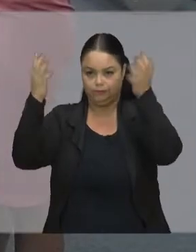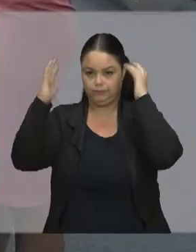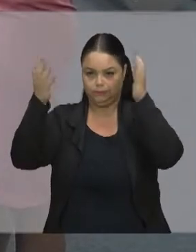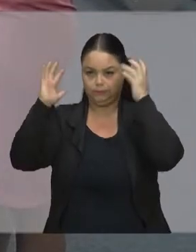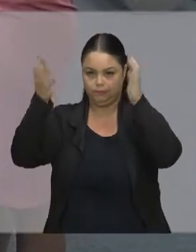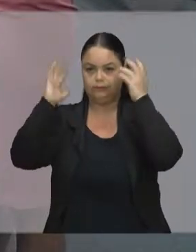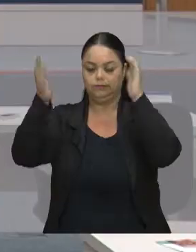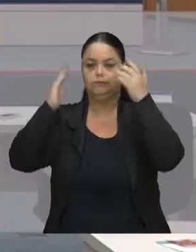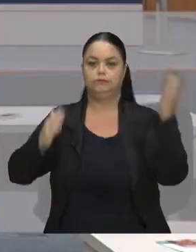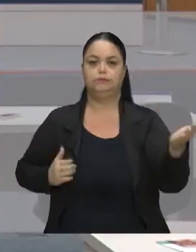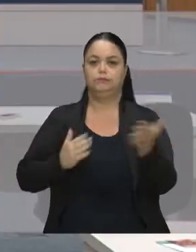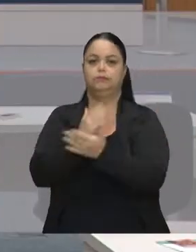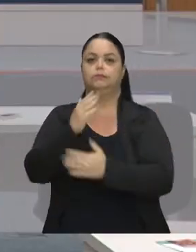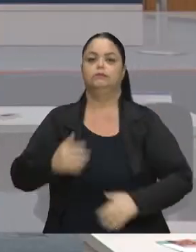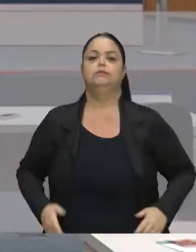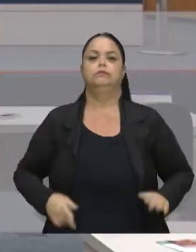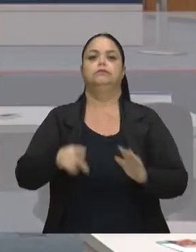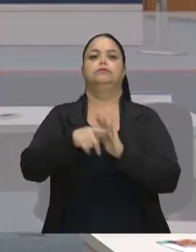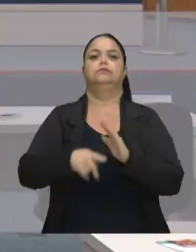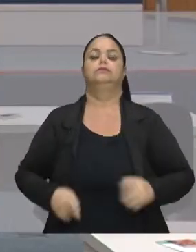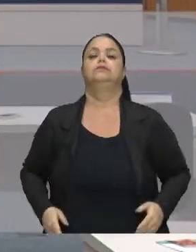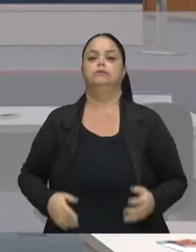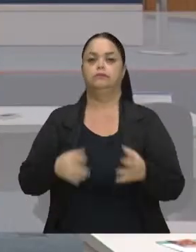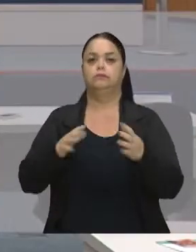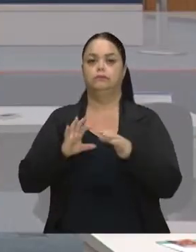Processo aprovado por unanimidade.